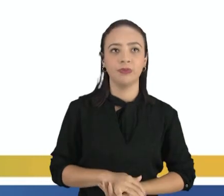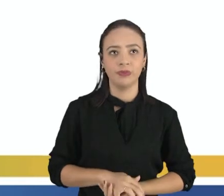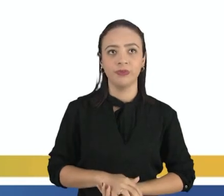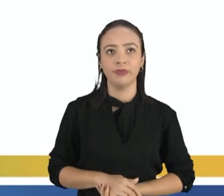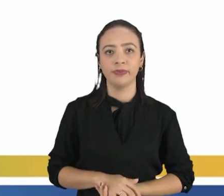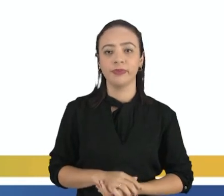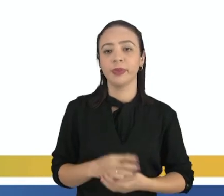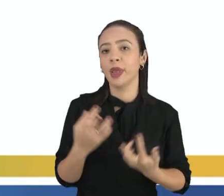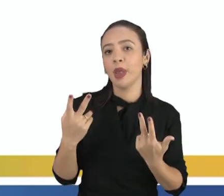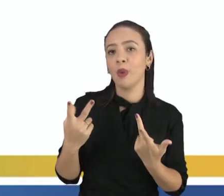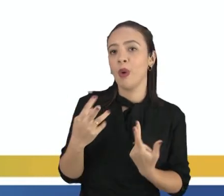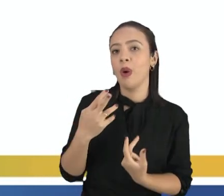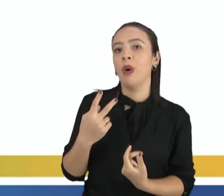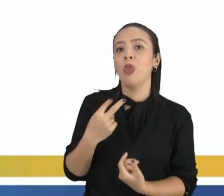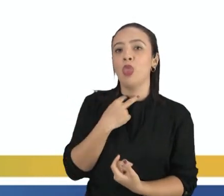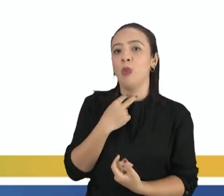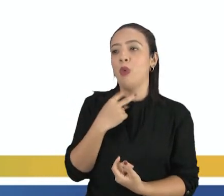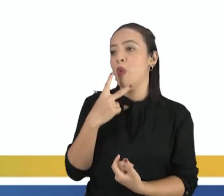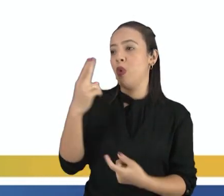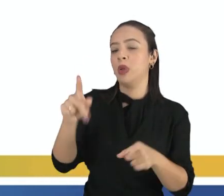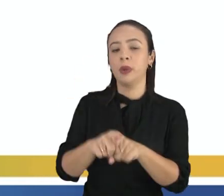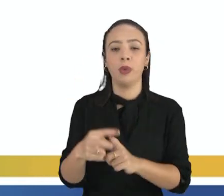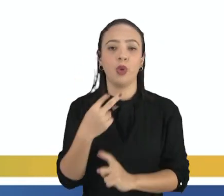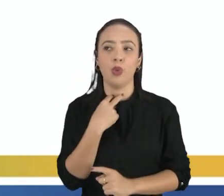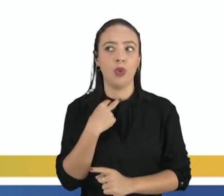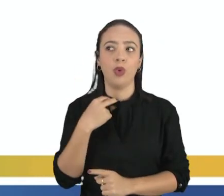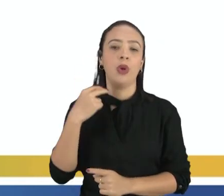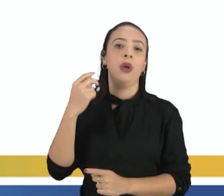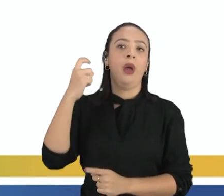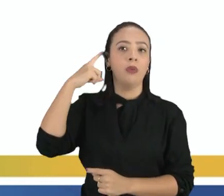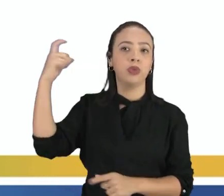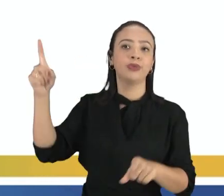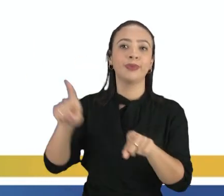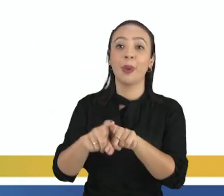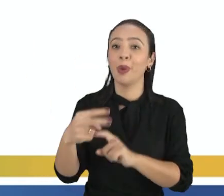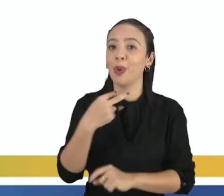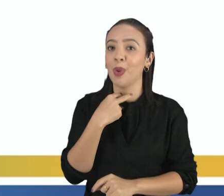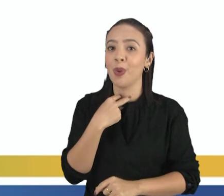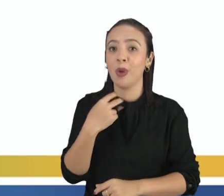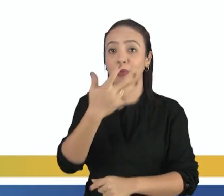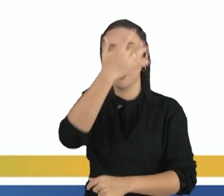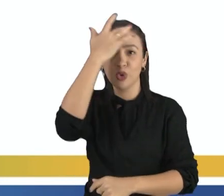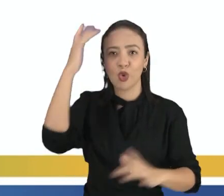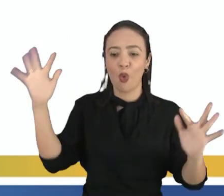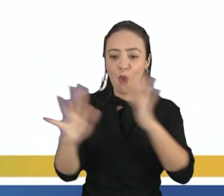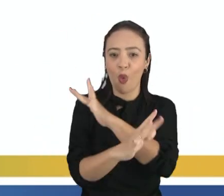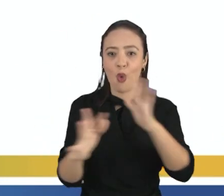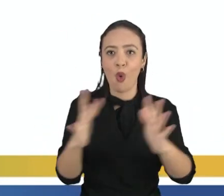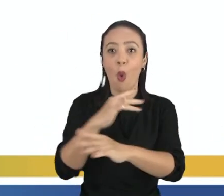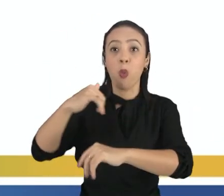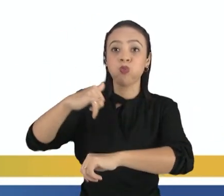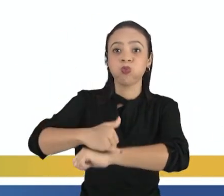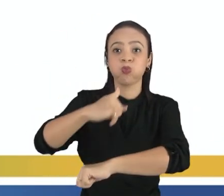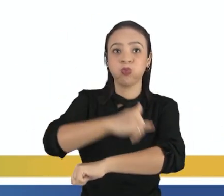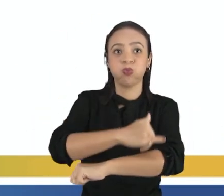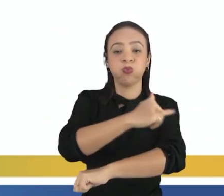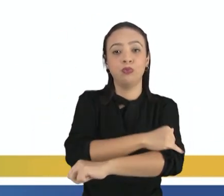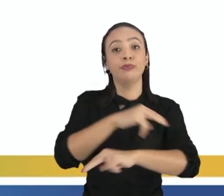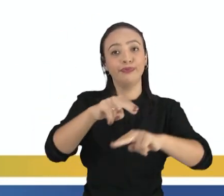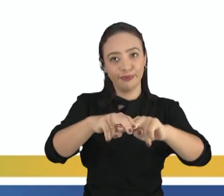que é proibido fumar, proibido barulho, também veio aí a proibição da circulação dos obesos. Logo, isso é